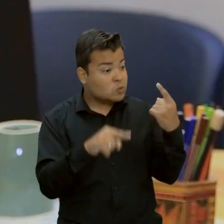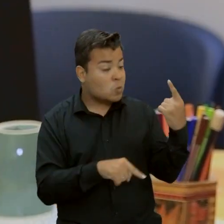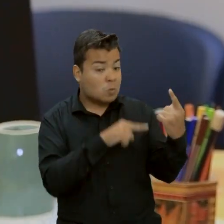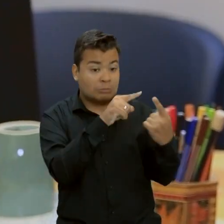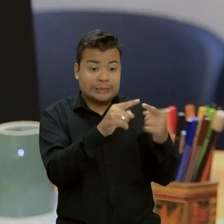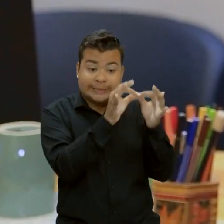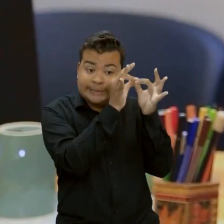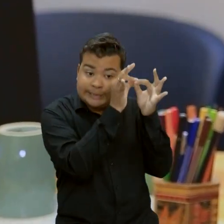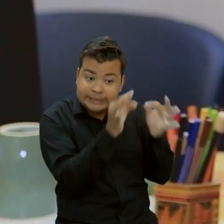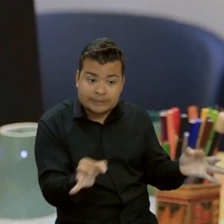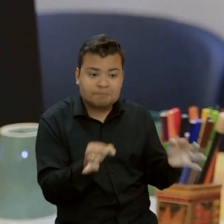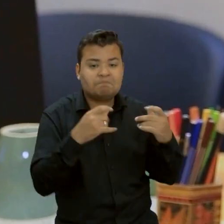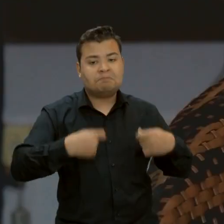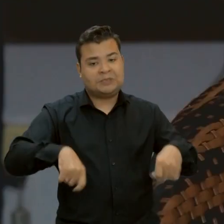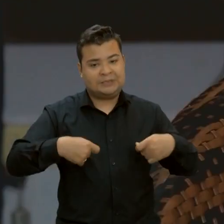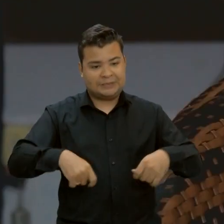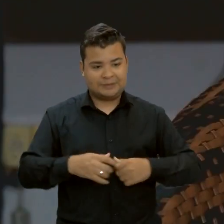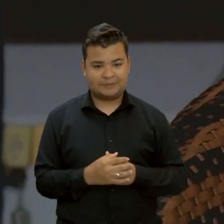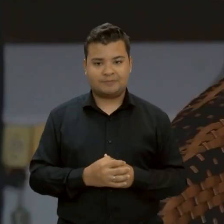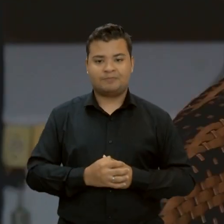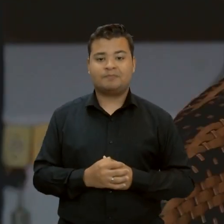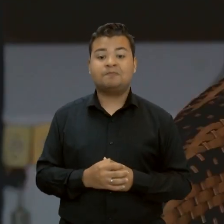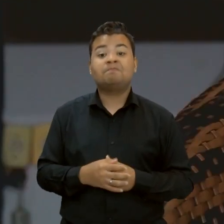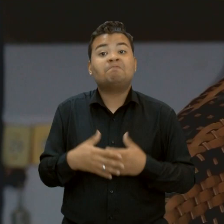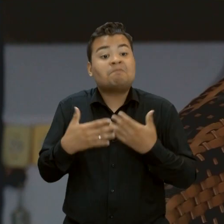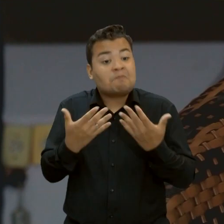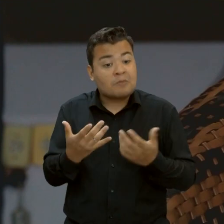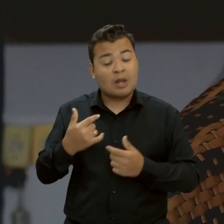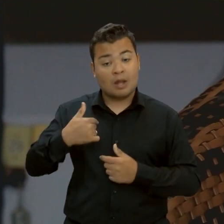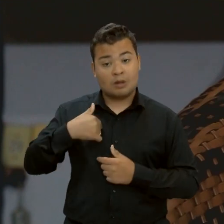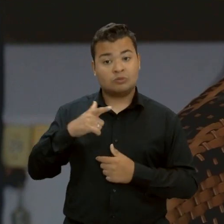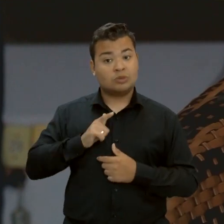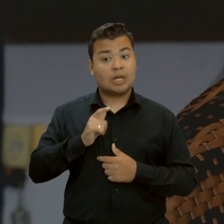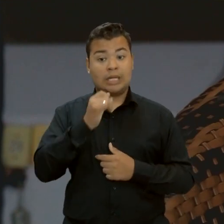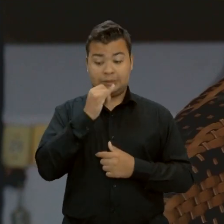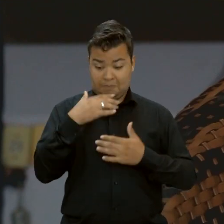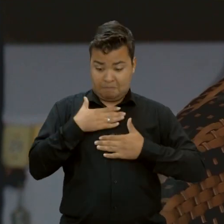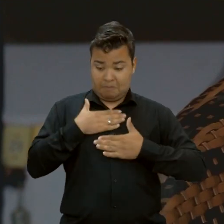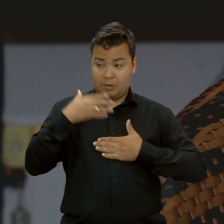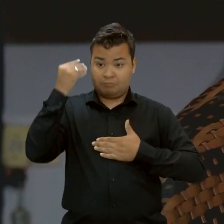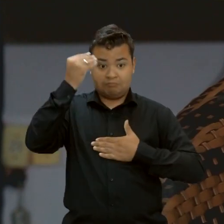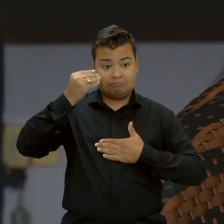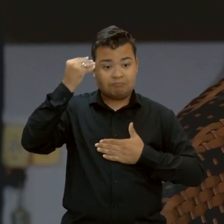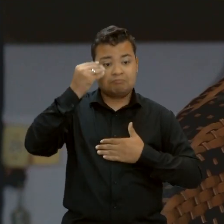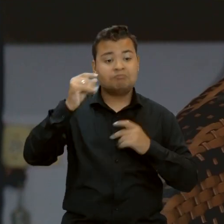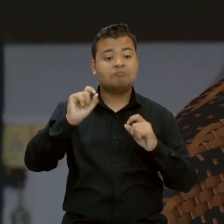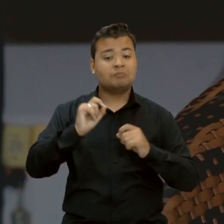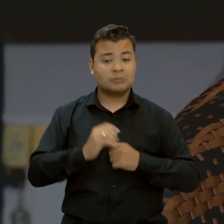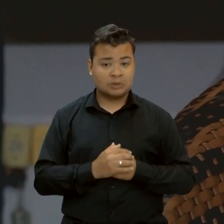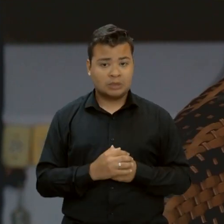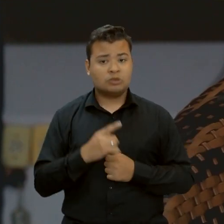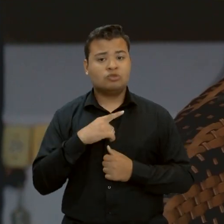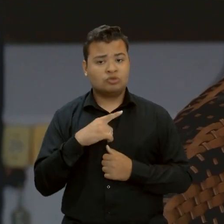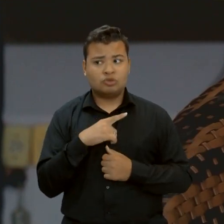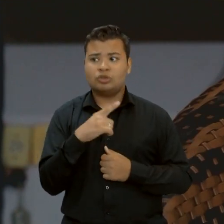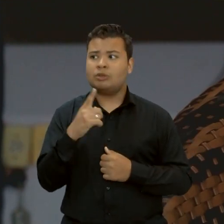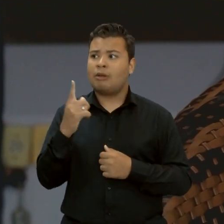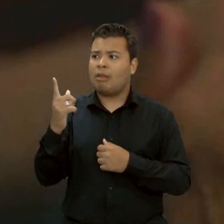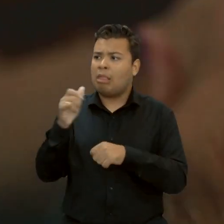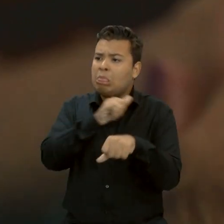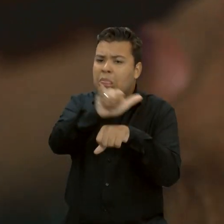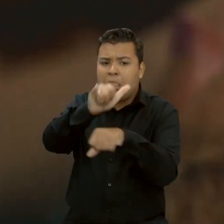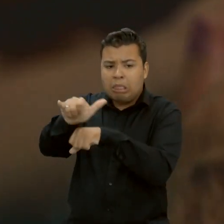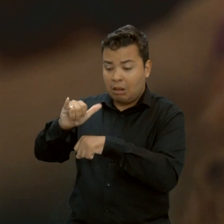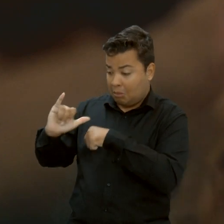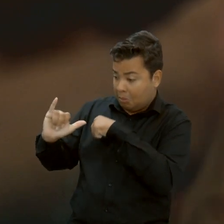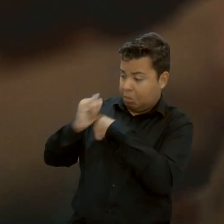e a nossa maior missão e para você ver eu tive um exemplo comigo mesmo que eu me livrei de golpe que é